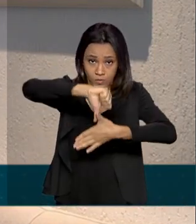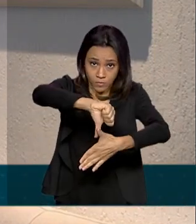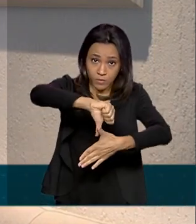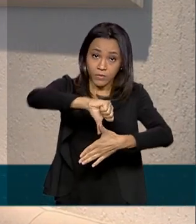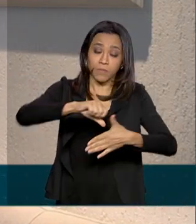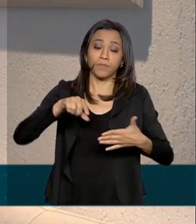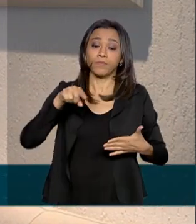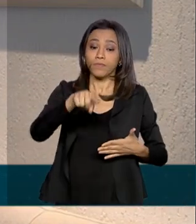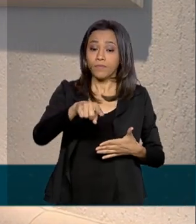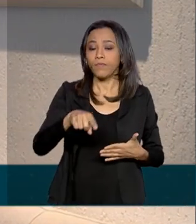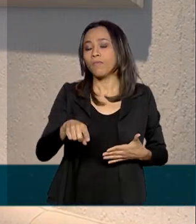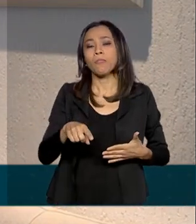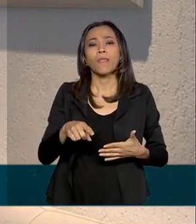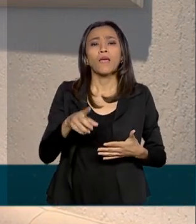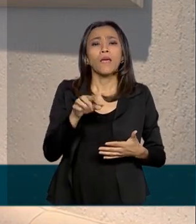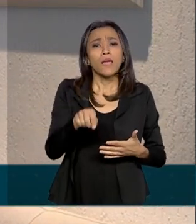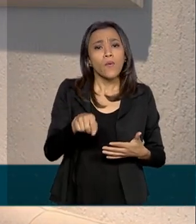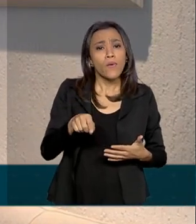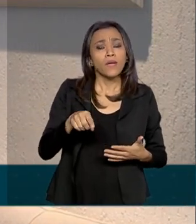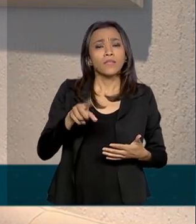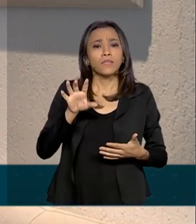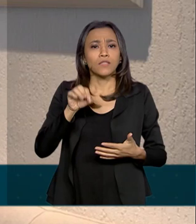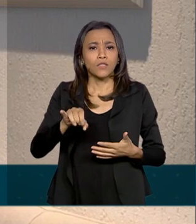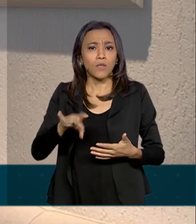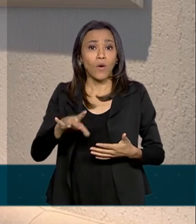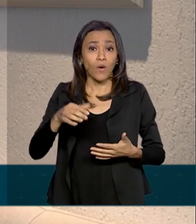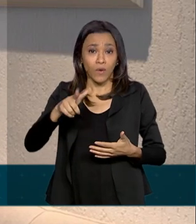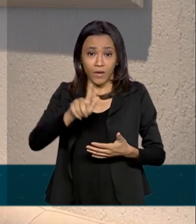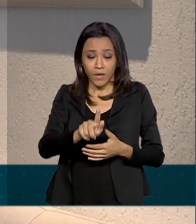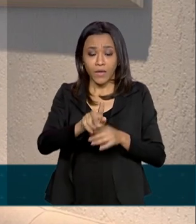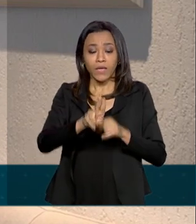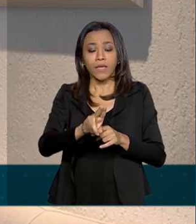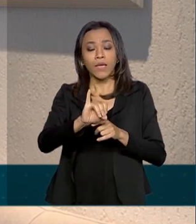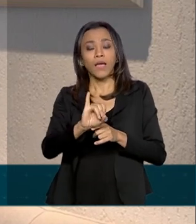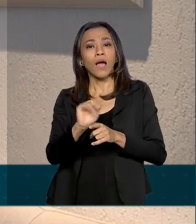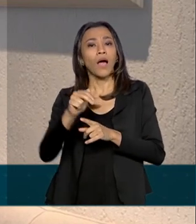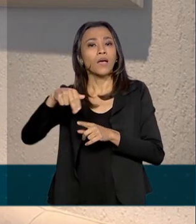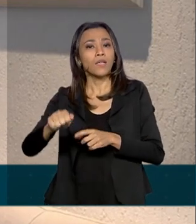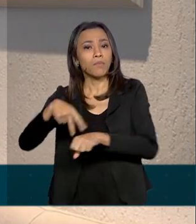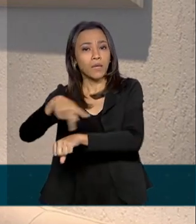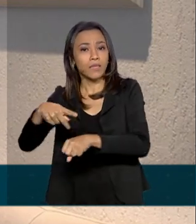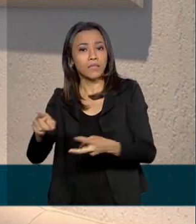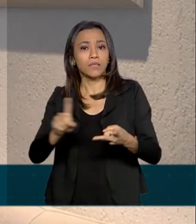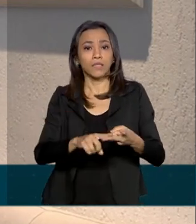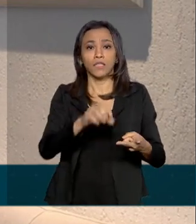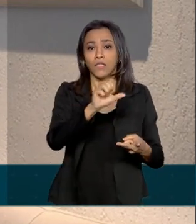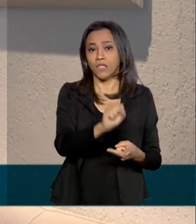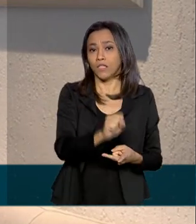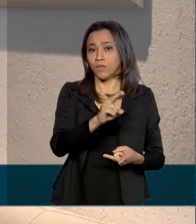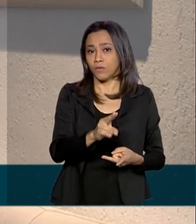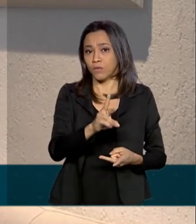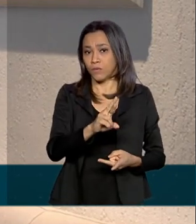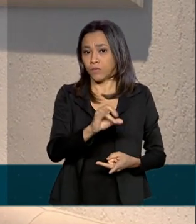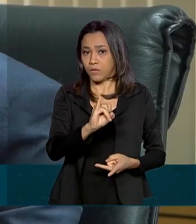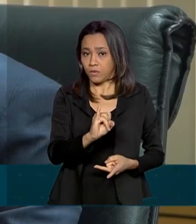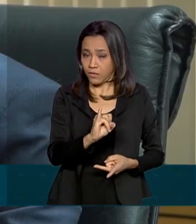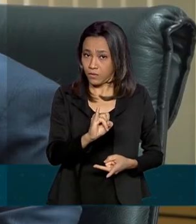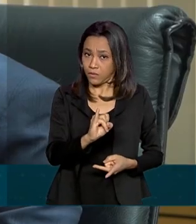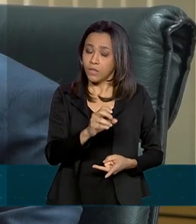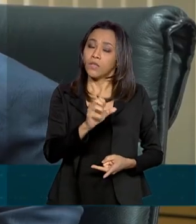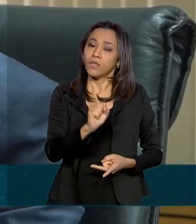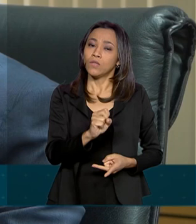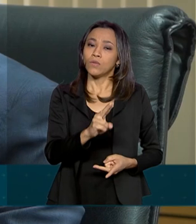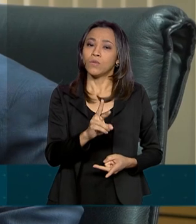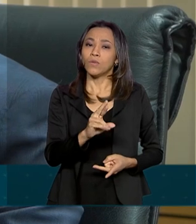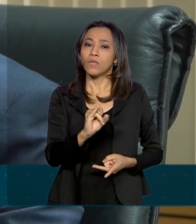Store e Google Play, com exceção das Guianas e Suriname, que ainda não possui essa nova modalidade. A